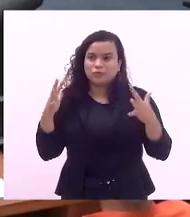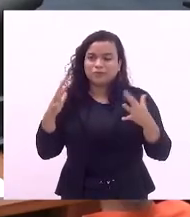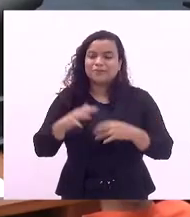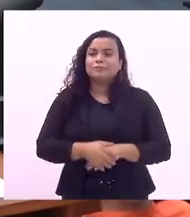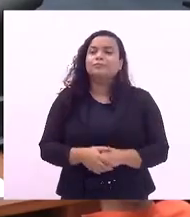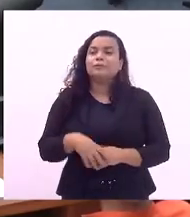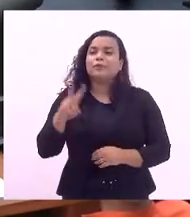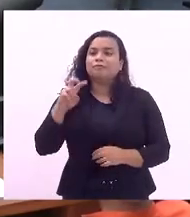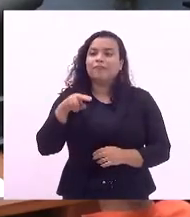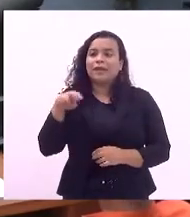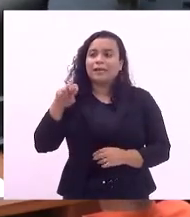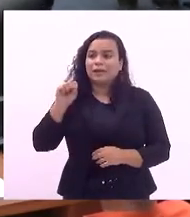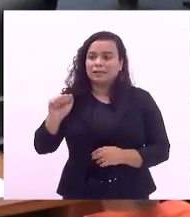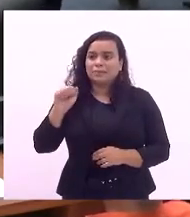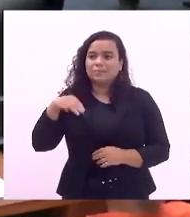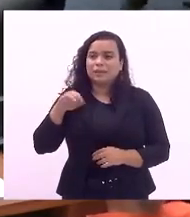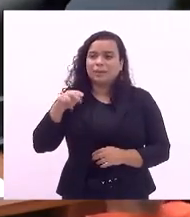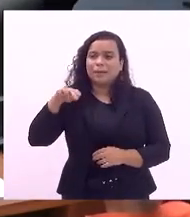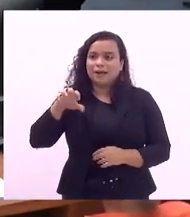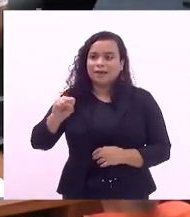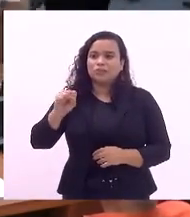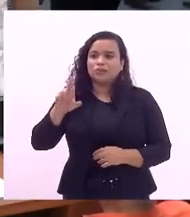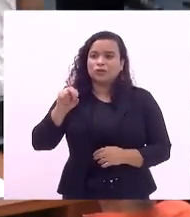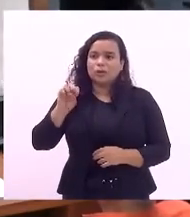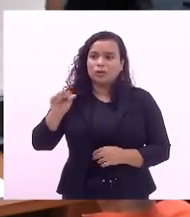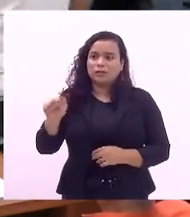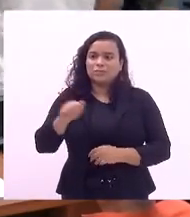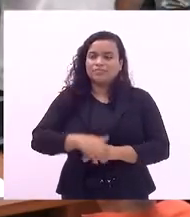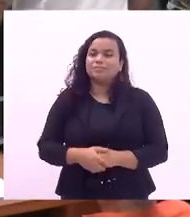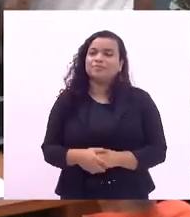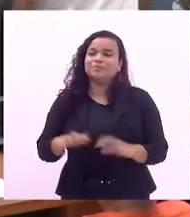Oi Vanessa Marques da Rosa